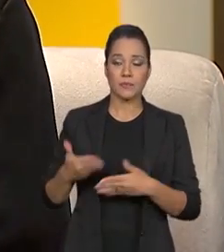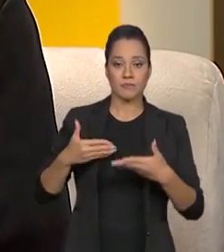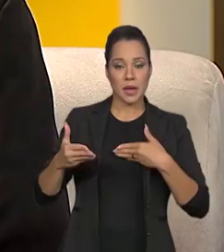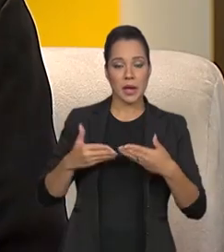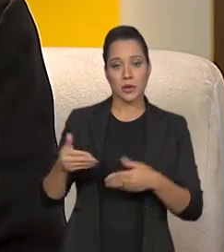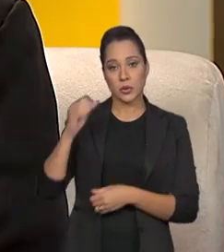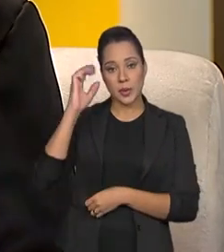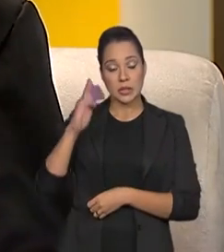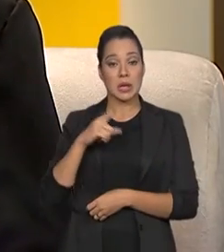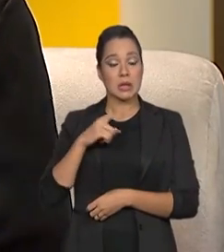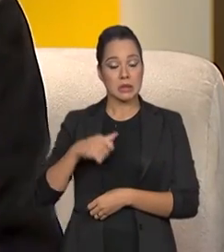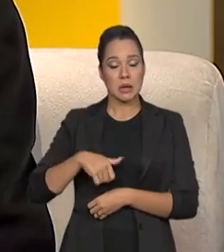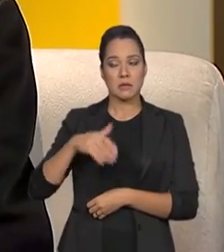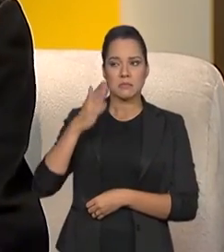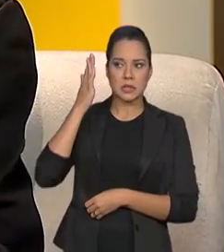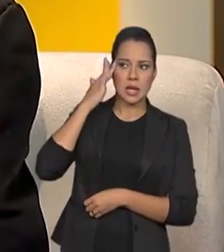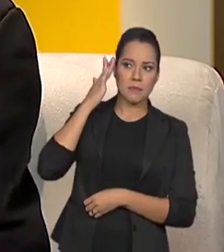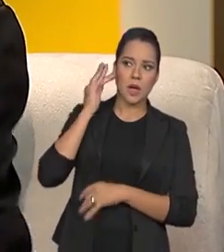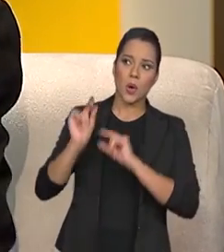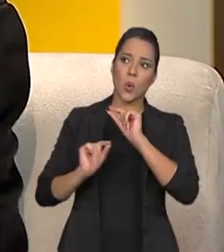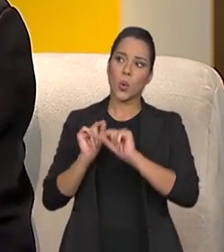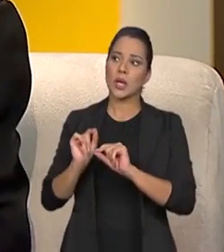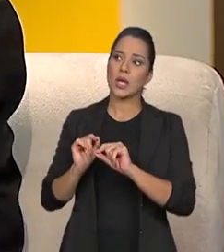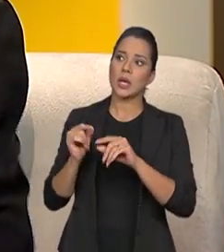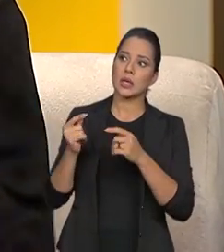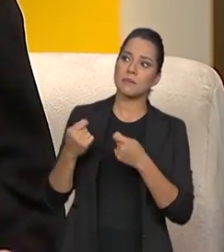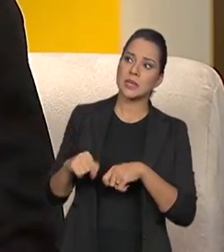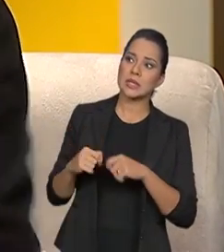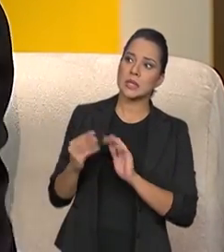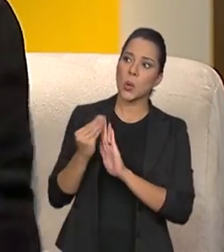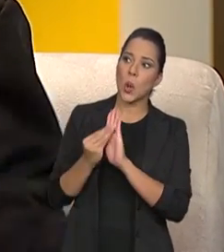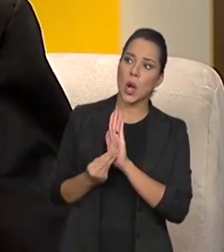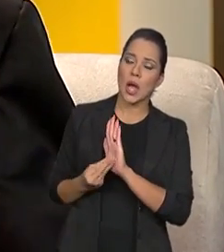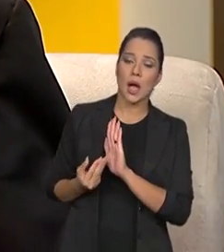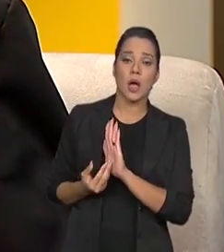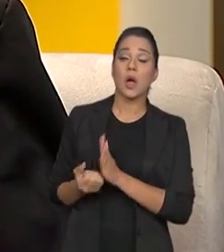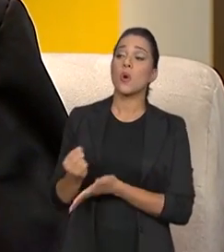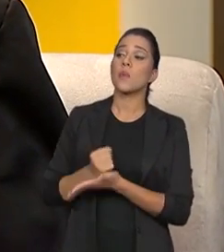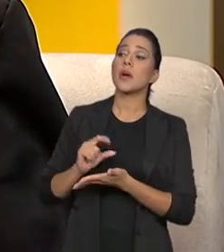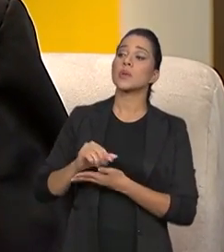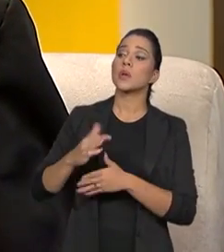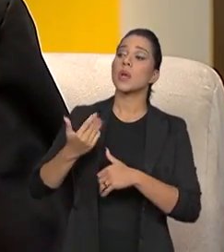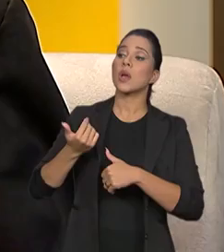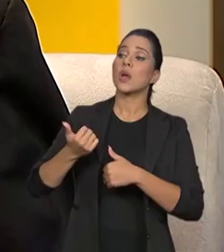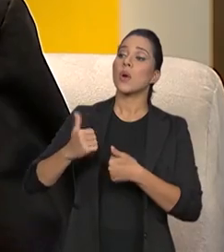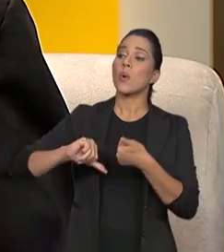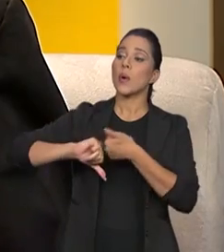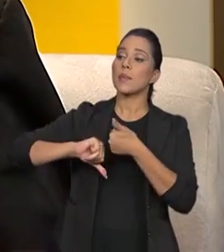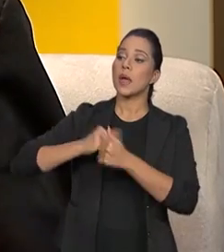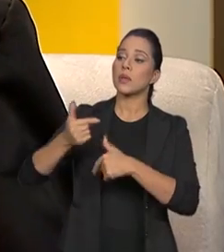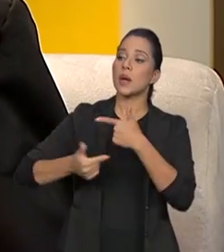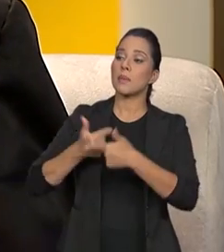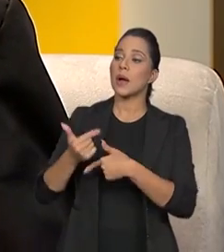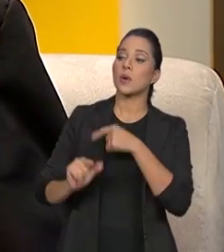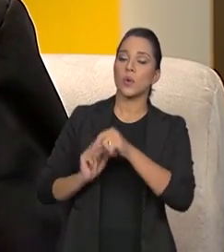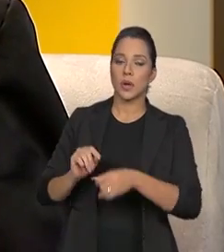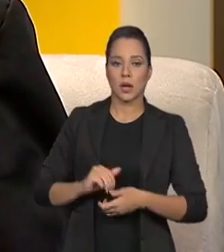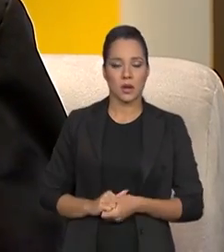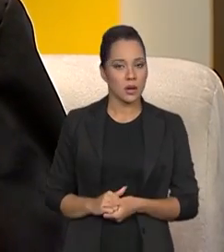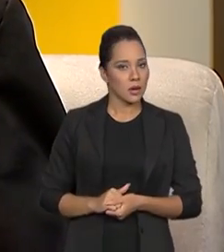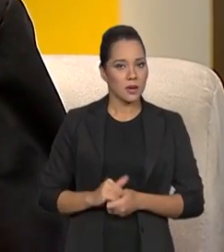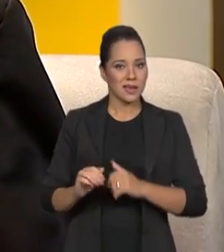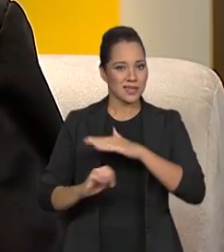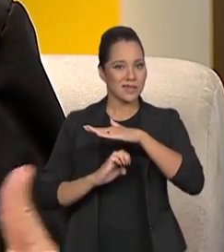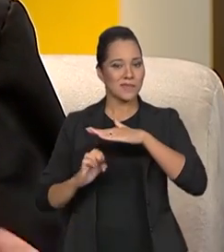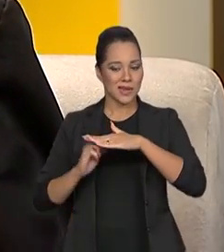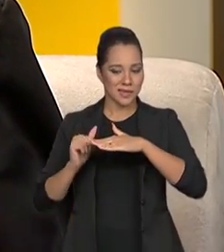mercado brasileiro vai ter maior previsibilidade do que e baseado em que eu e meta trabalhando e olha só empoderas empresas